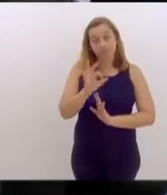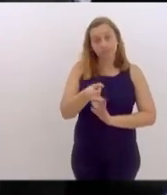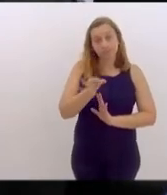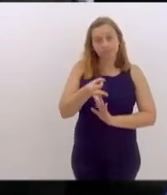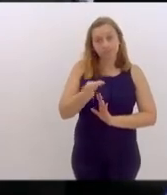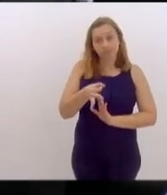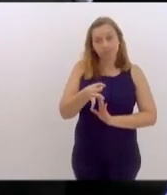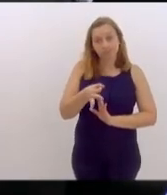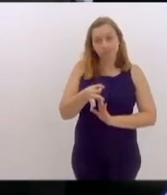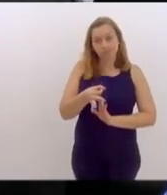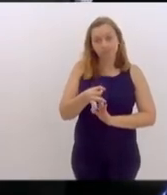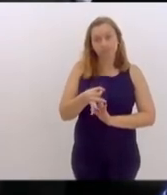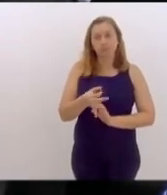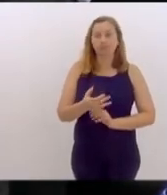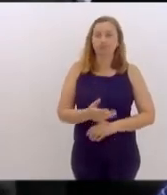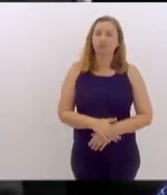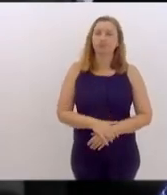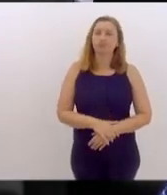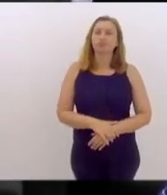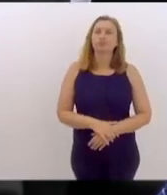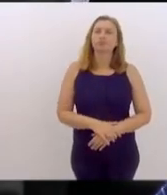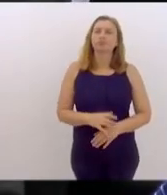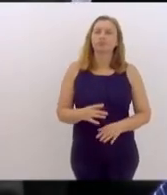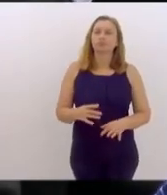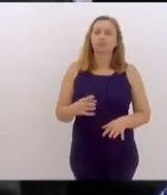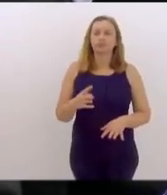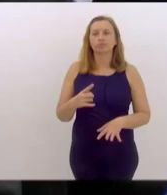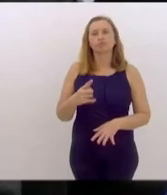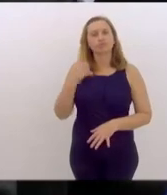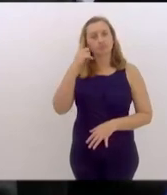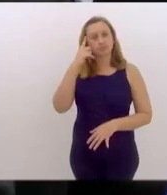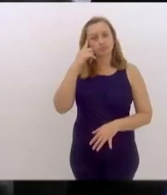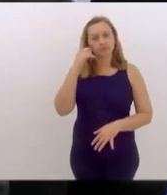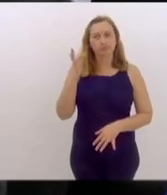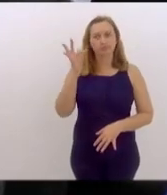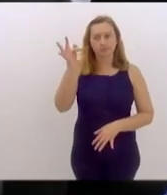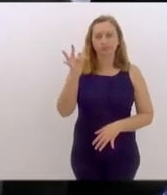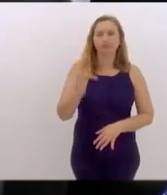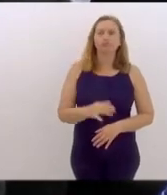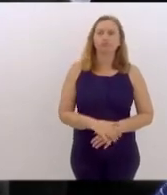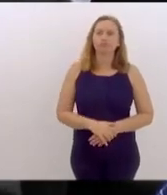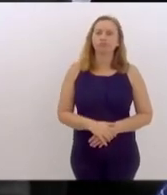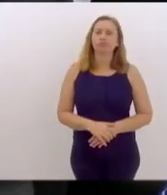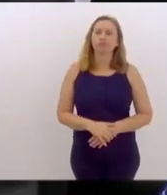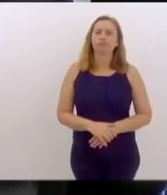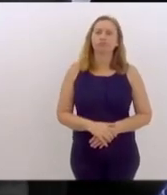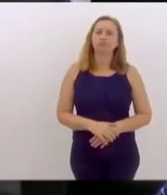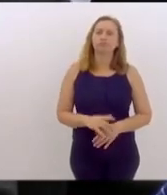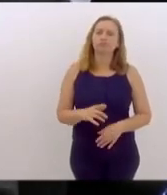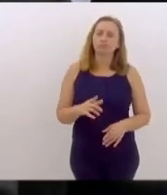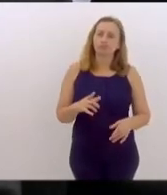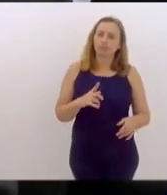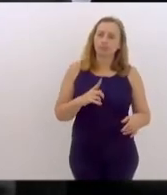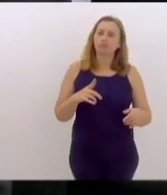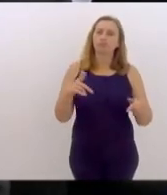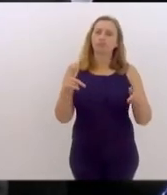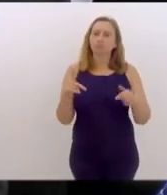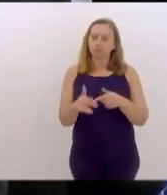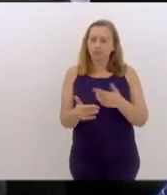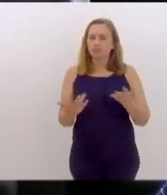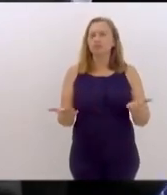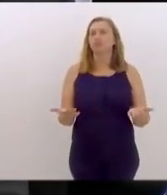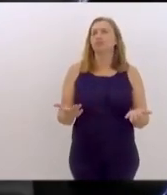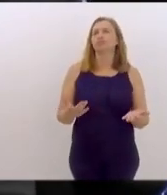exatamente no 51 a expectativa daí nascer lá do 51 vai ter intervenção vai ter encampação